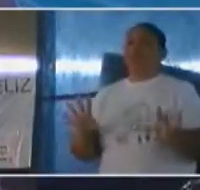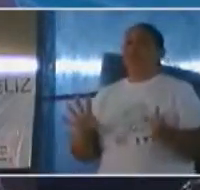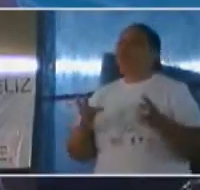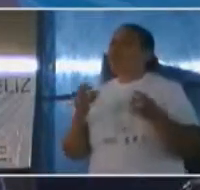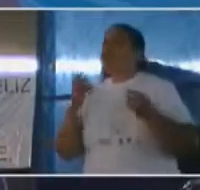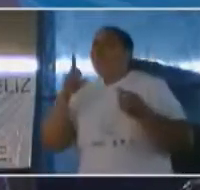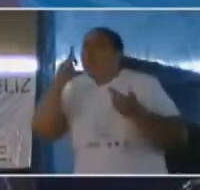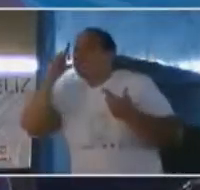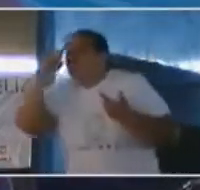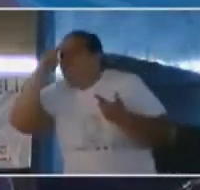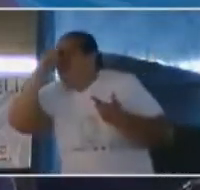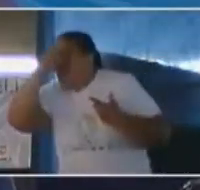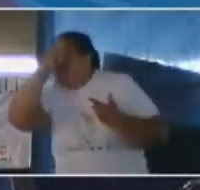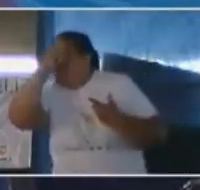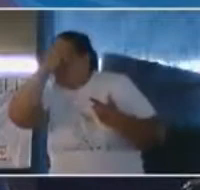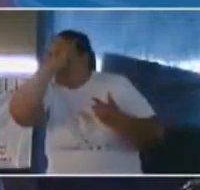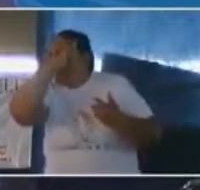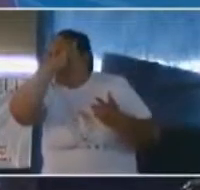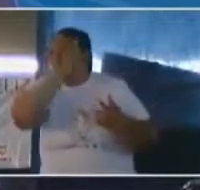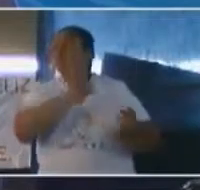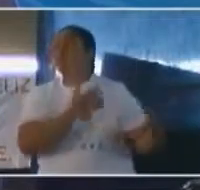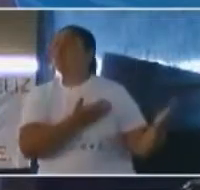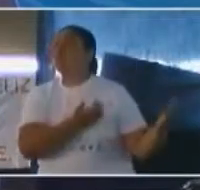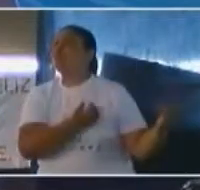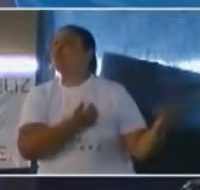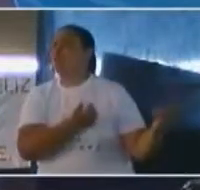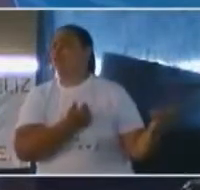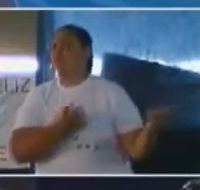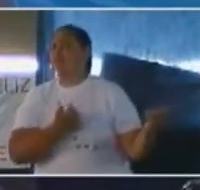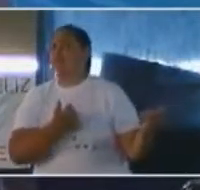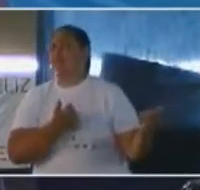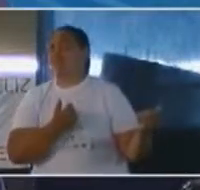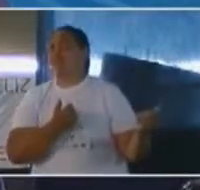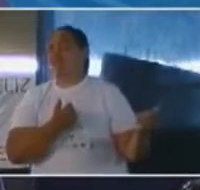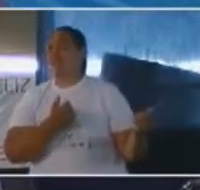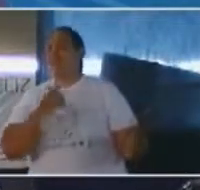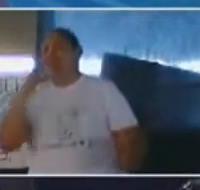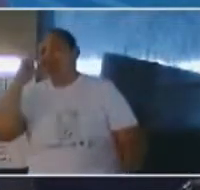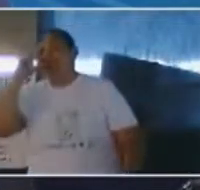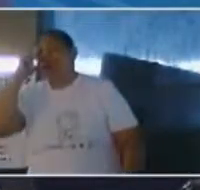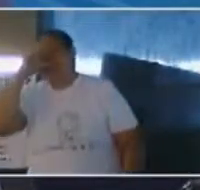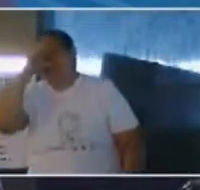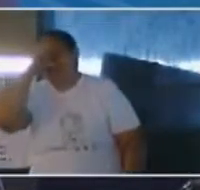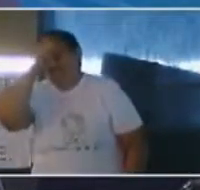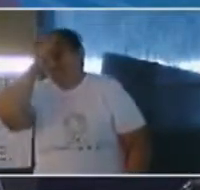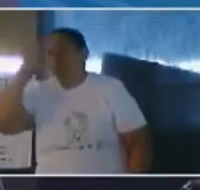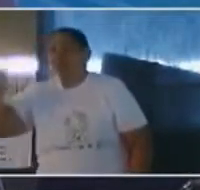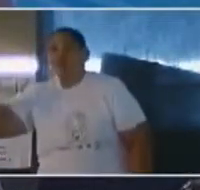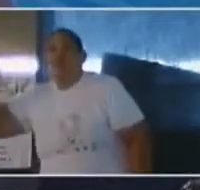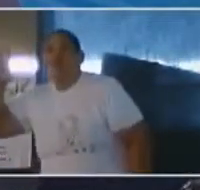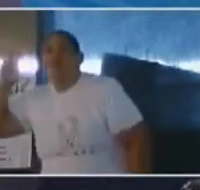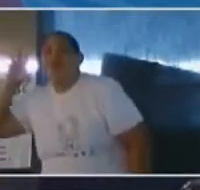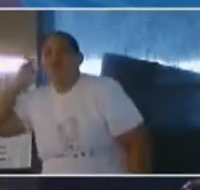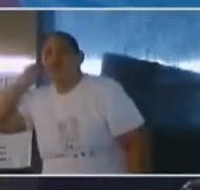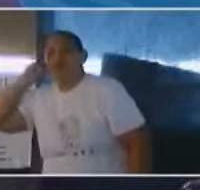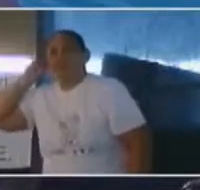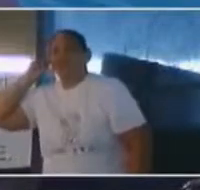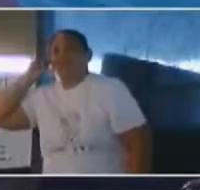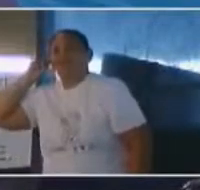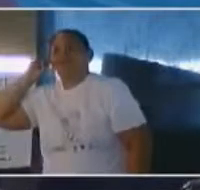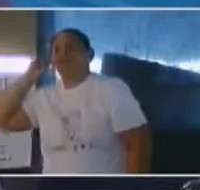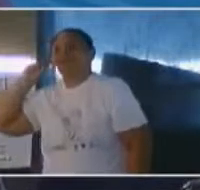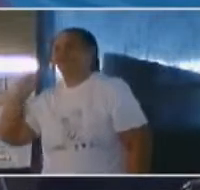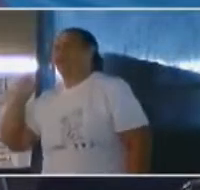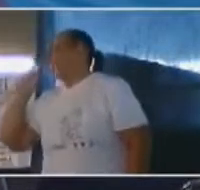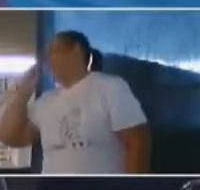dificuldades das novas gerações seja a dificuldade de ouvir. E não tem nenhum moralismo nisso,